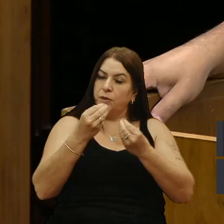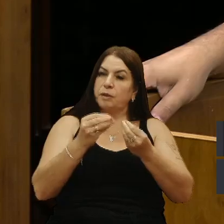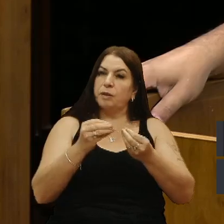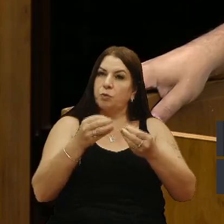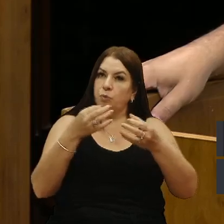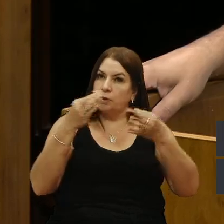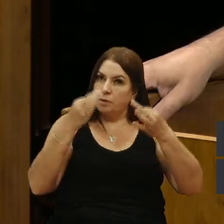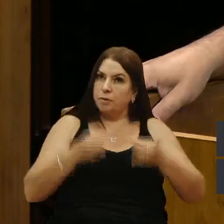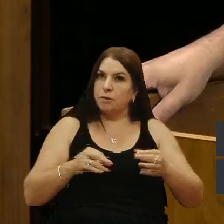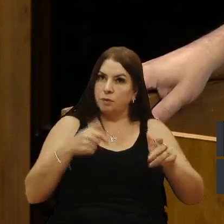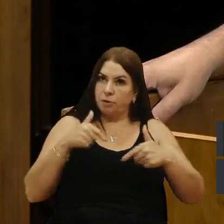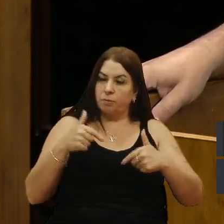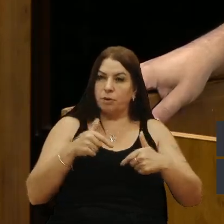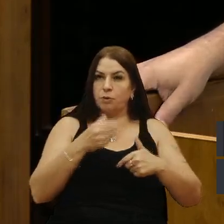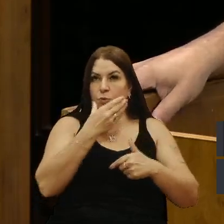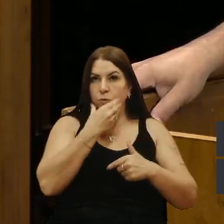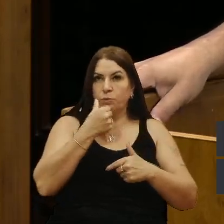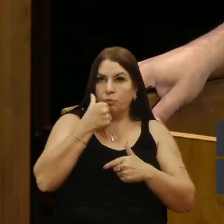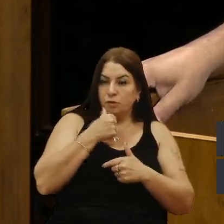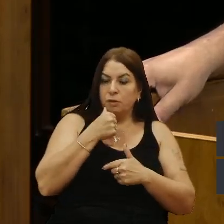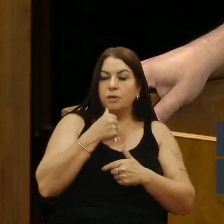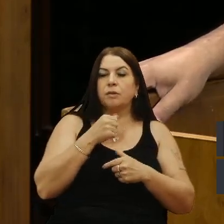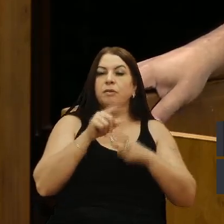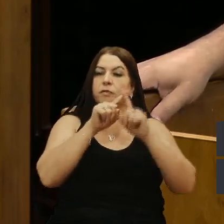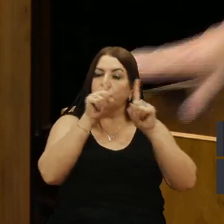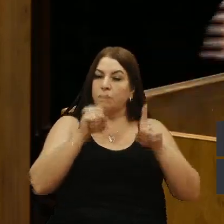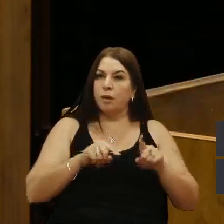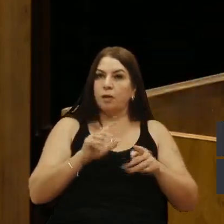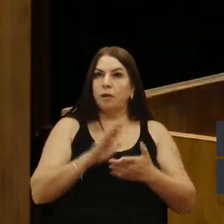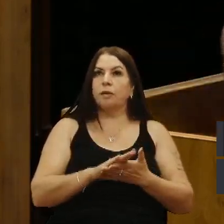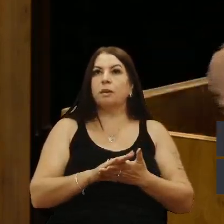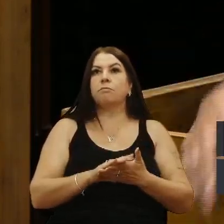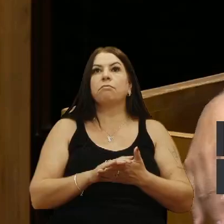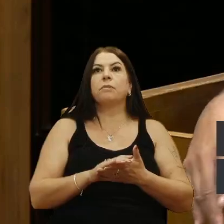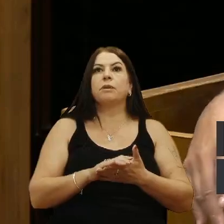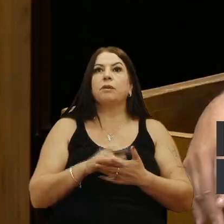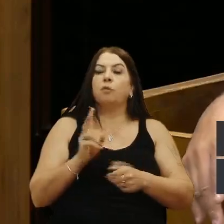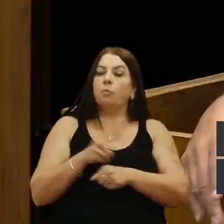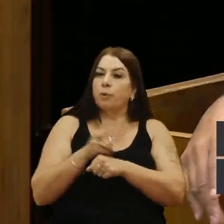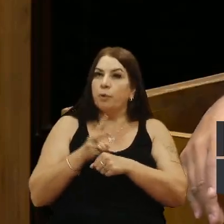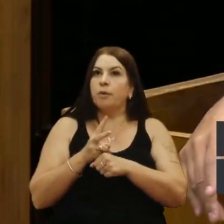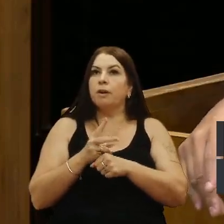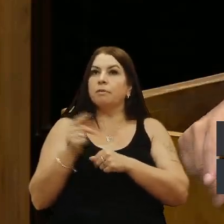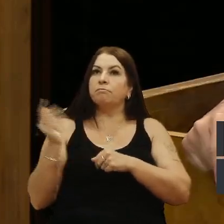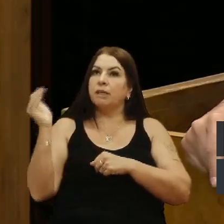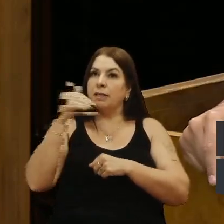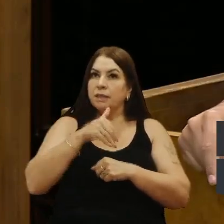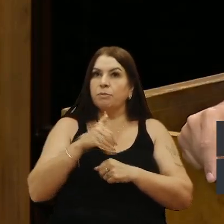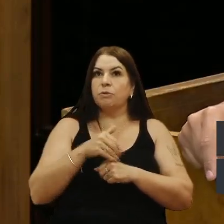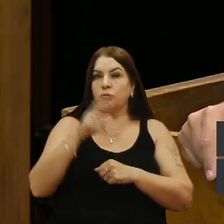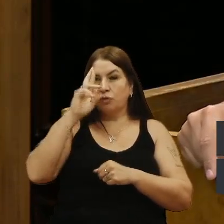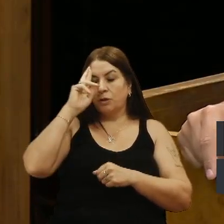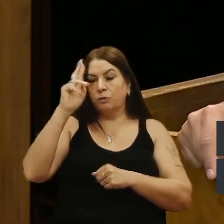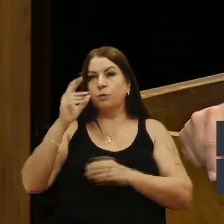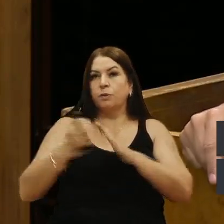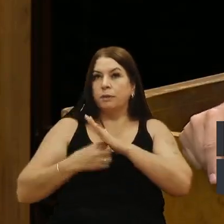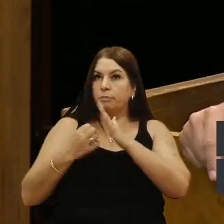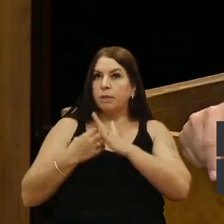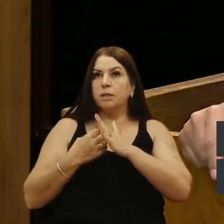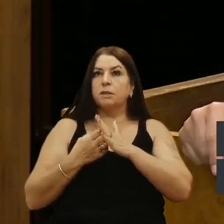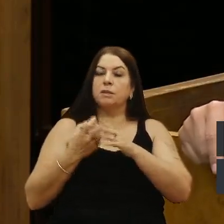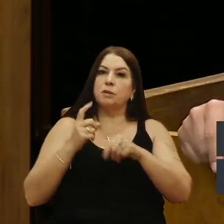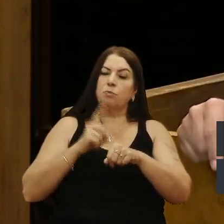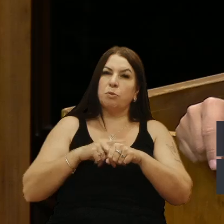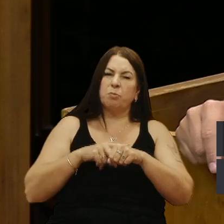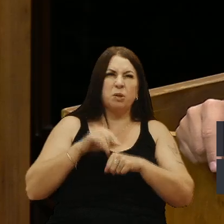trabalho aos trabalhadores e trabalhadoras. Então, nós vamos em busca, traremos aqui a direção da empresa no momento, acho que